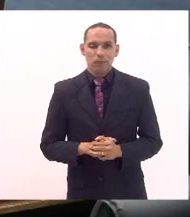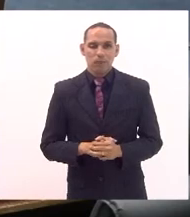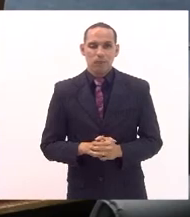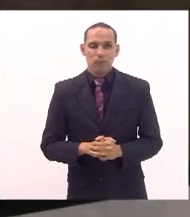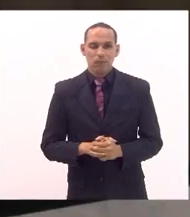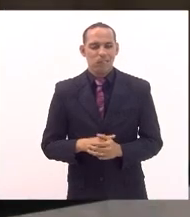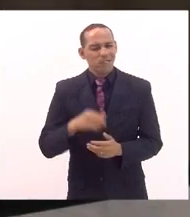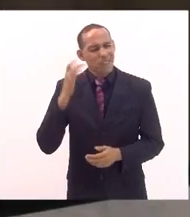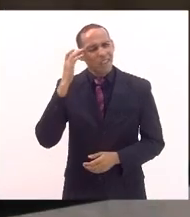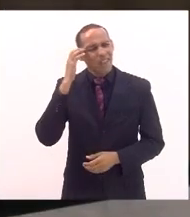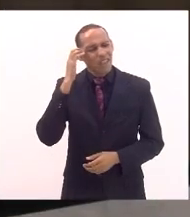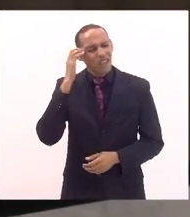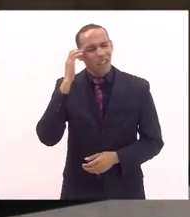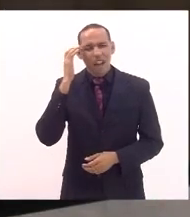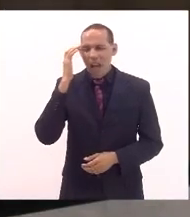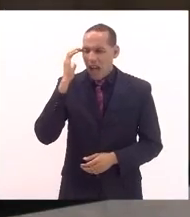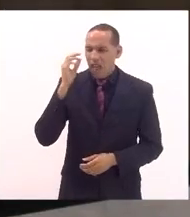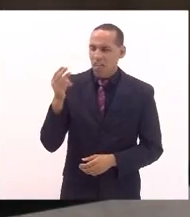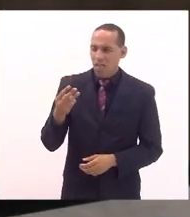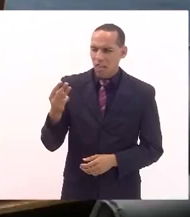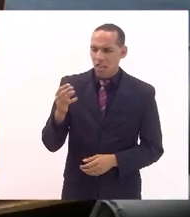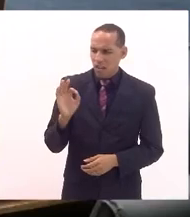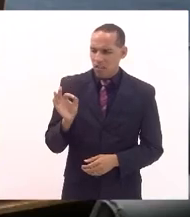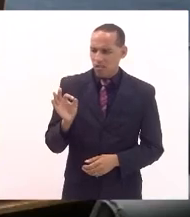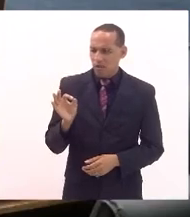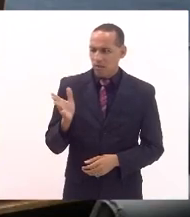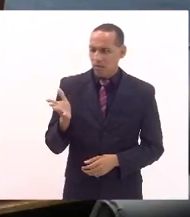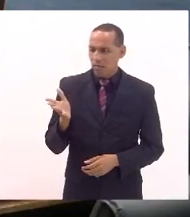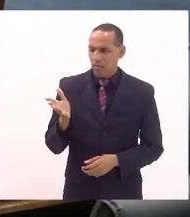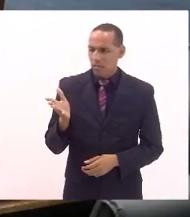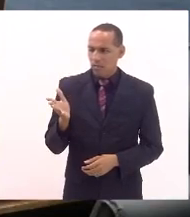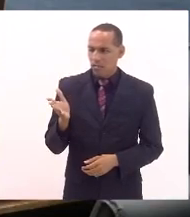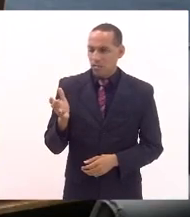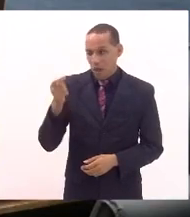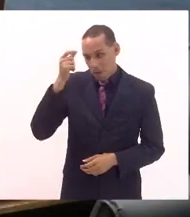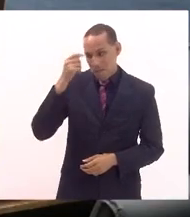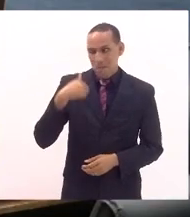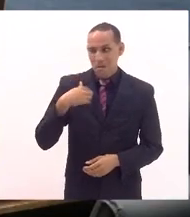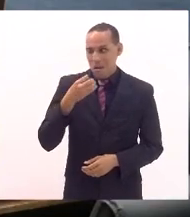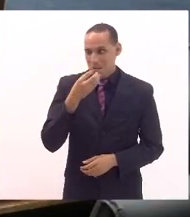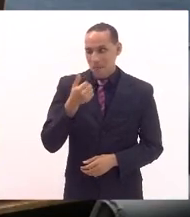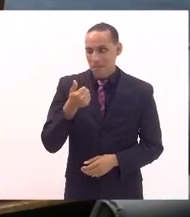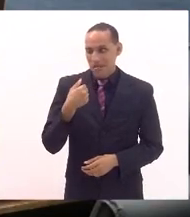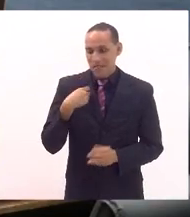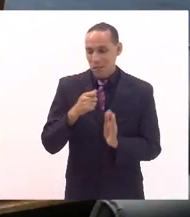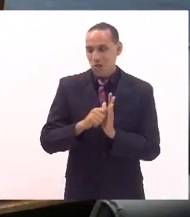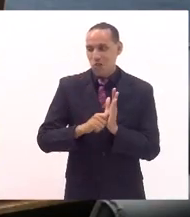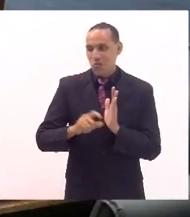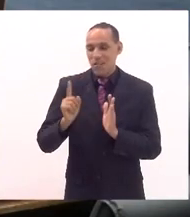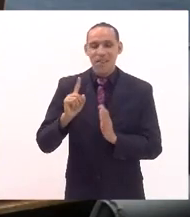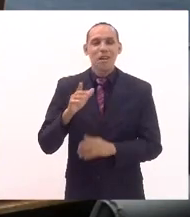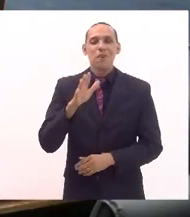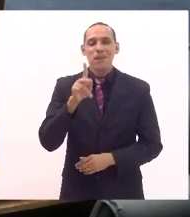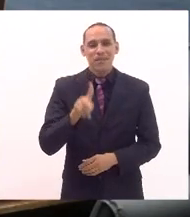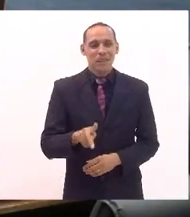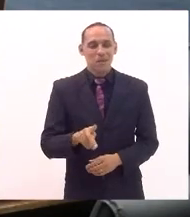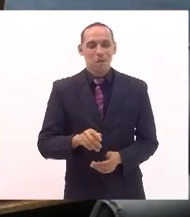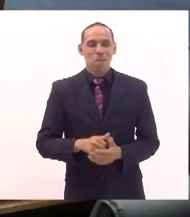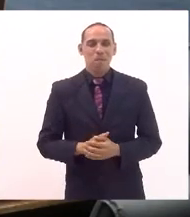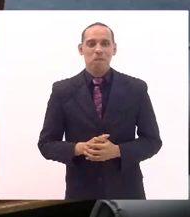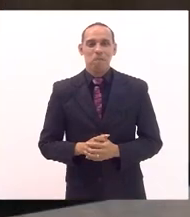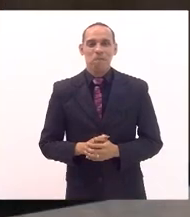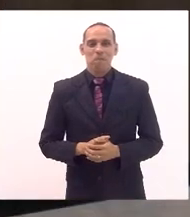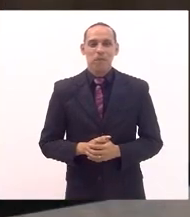e eu acho que é o terceiro desse na UTC é a memória é boa né porque eu não tá aqui escrito senhora Presidente